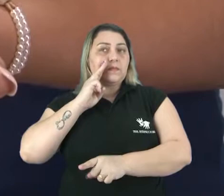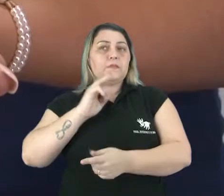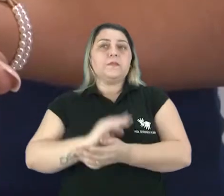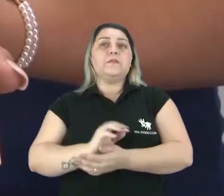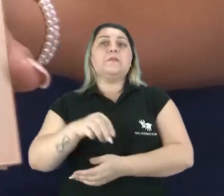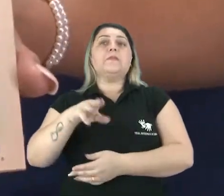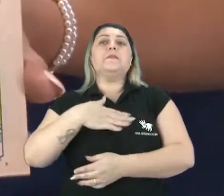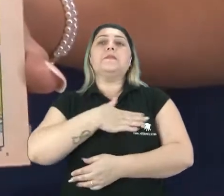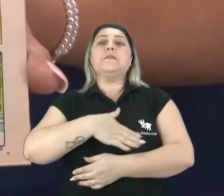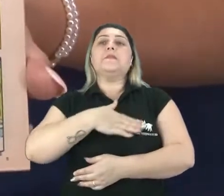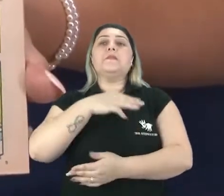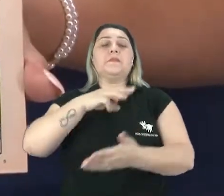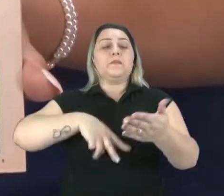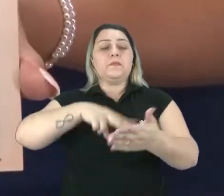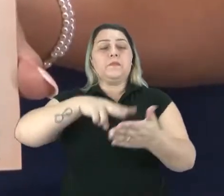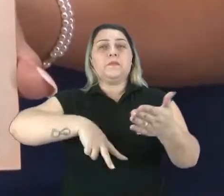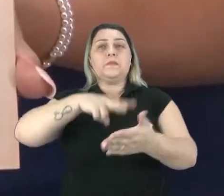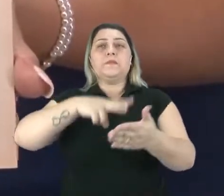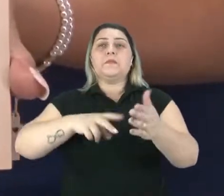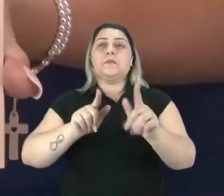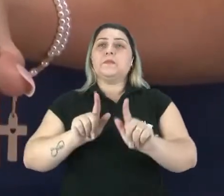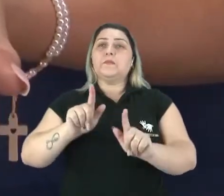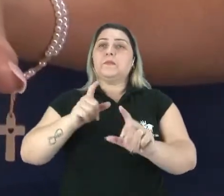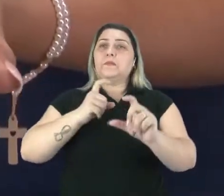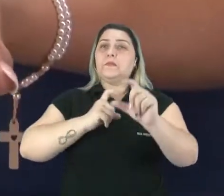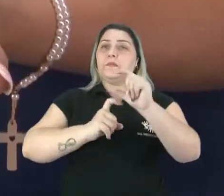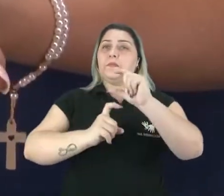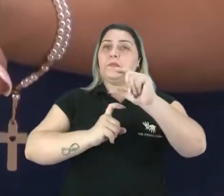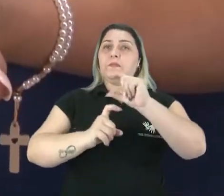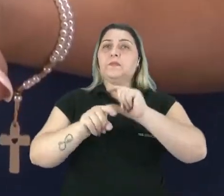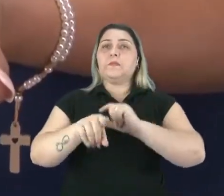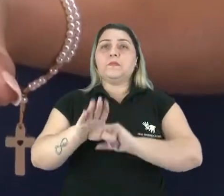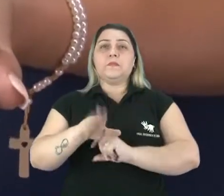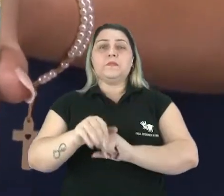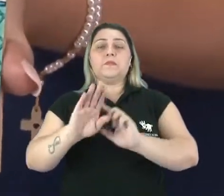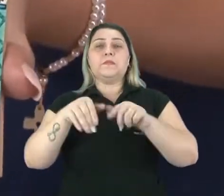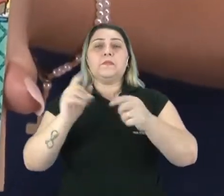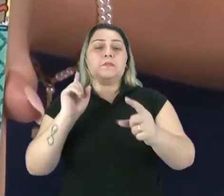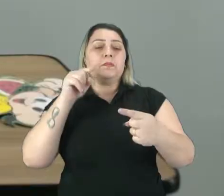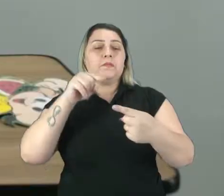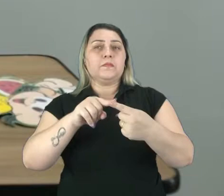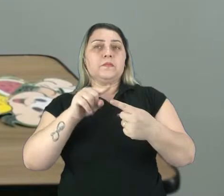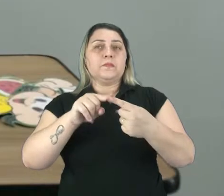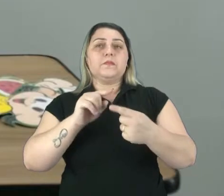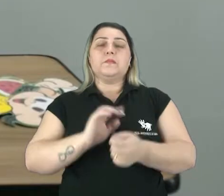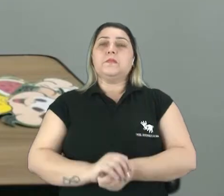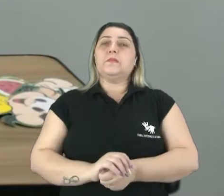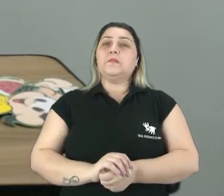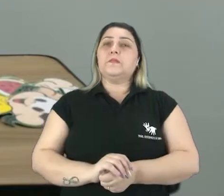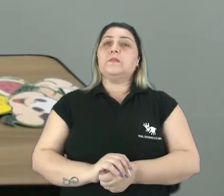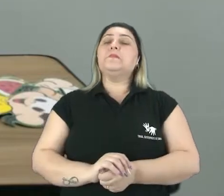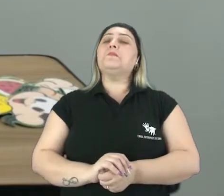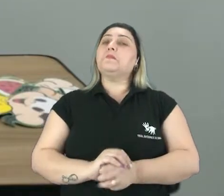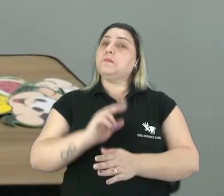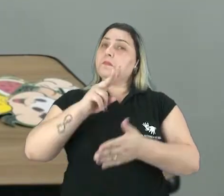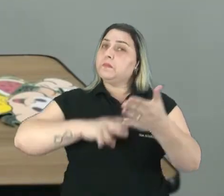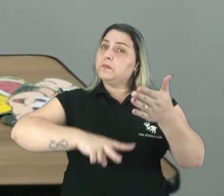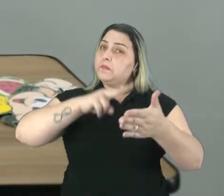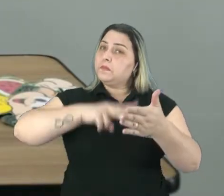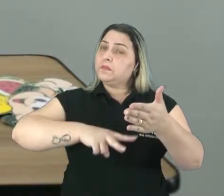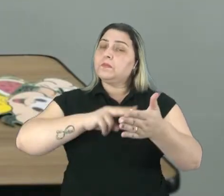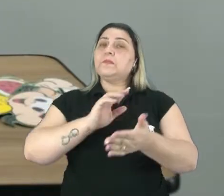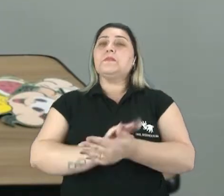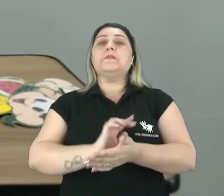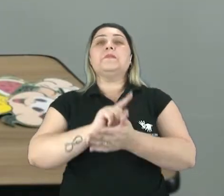Quem gosta de ler gibis? Você sabe qual é a finalidade deste tipo de